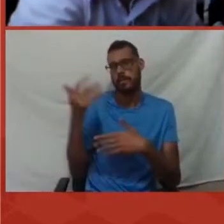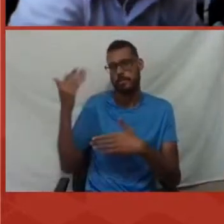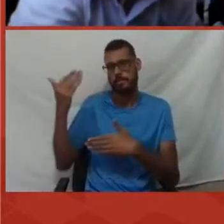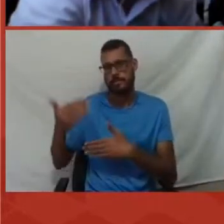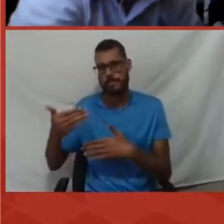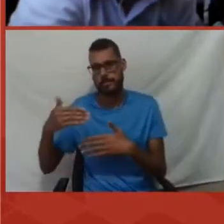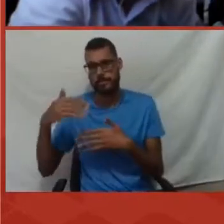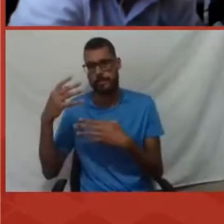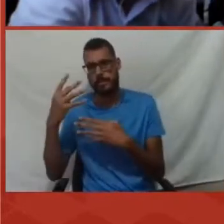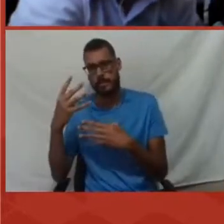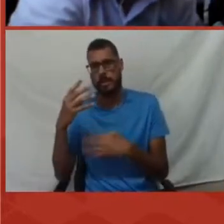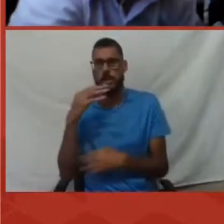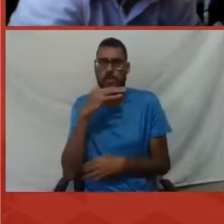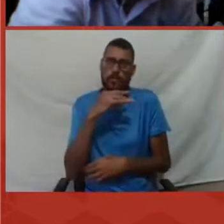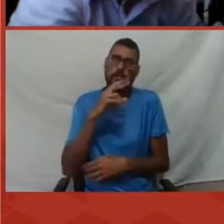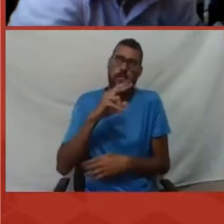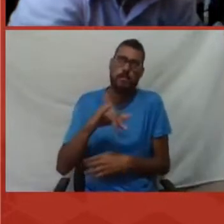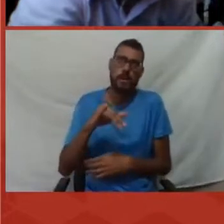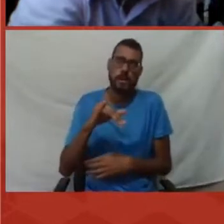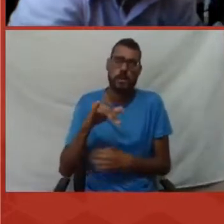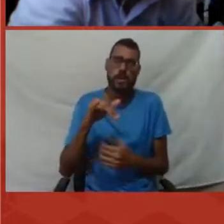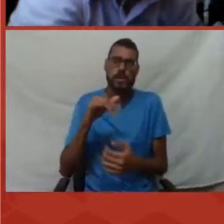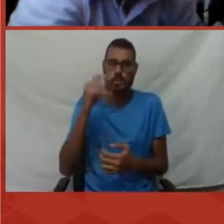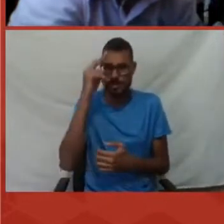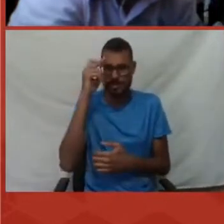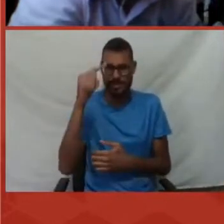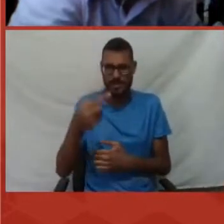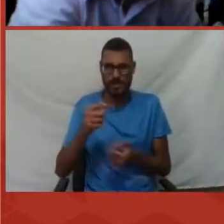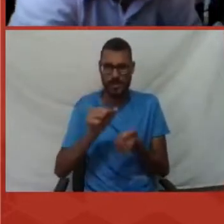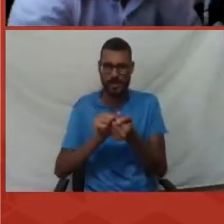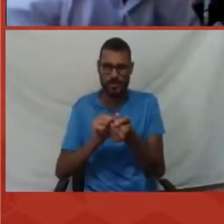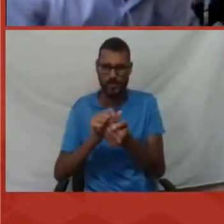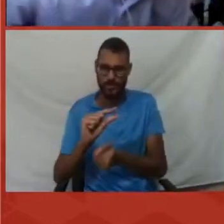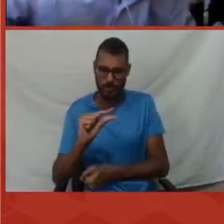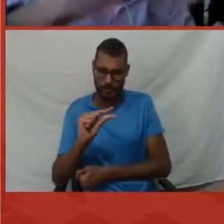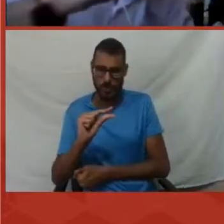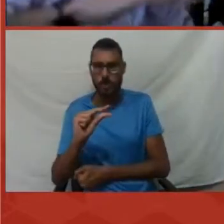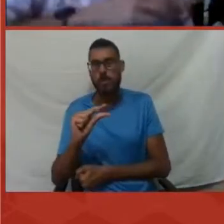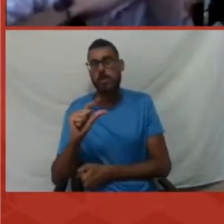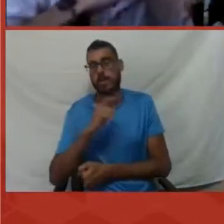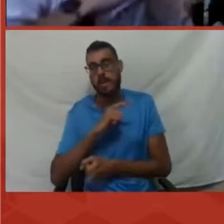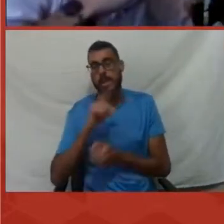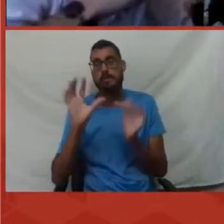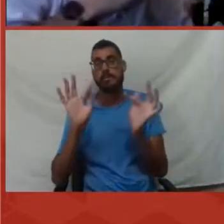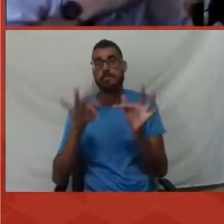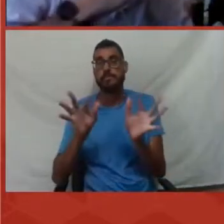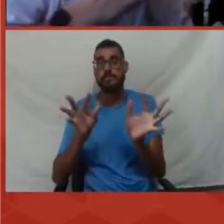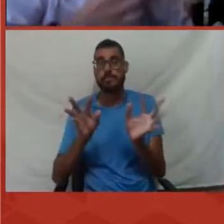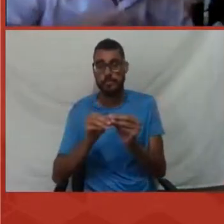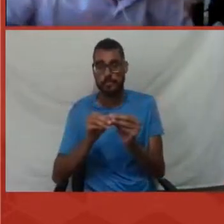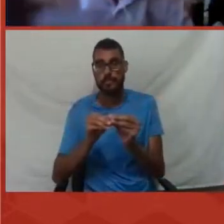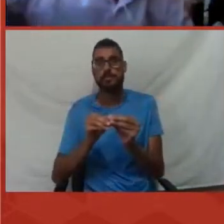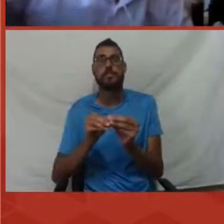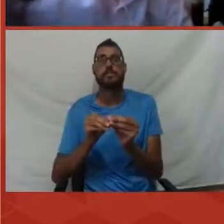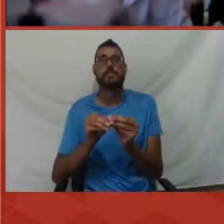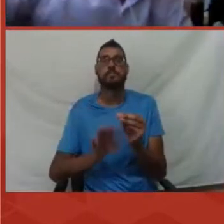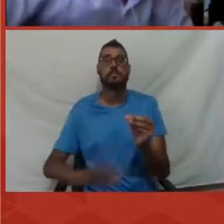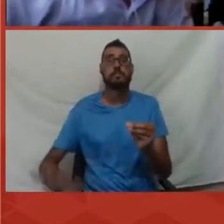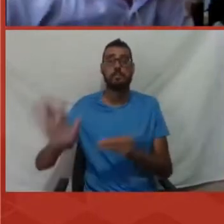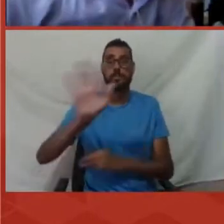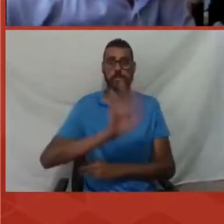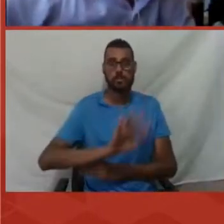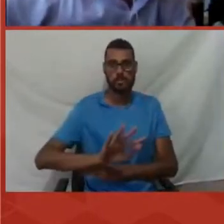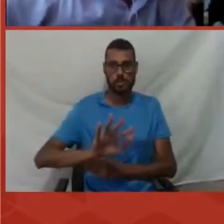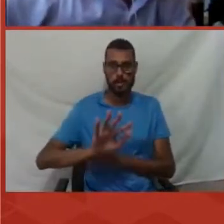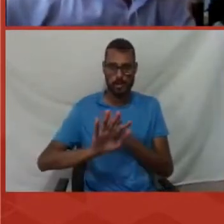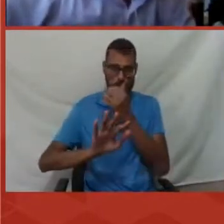Vamos ficar algum tempo juntos aí, na segunda-feira ainda teremos um fechamento geral, uma conclusão